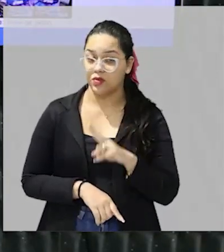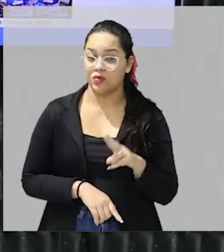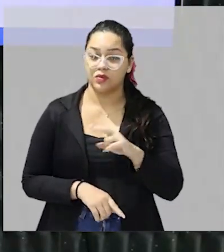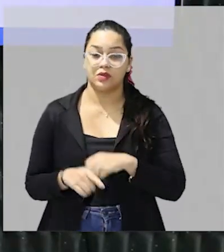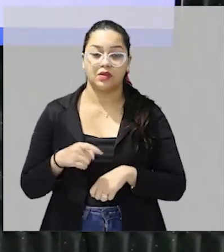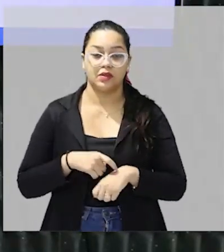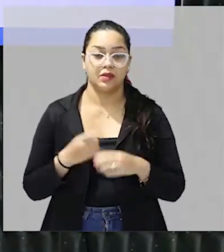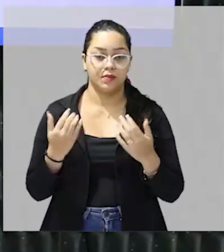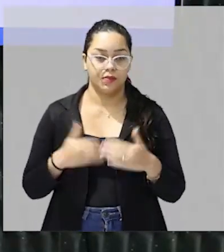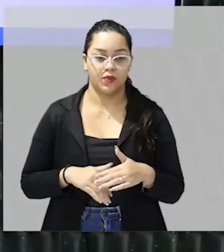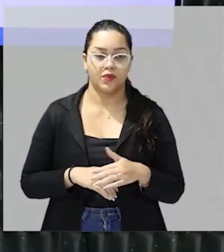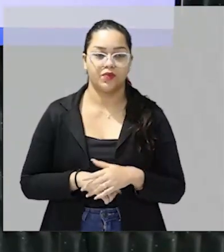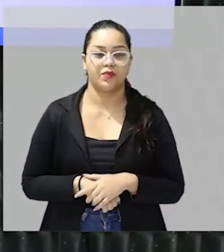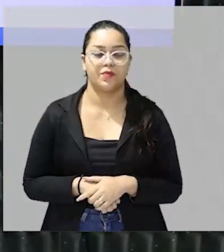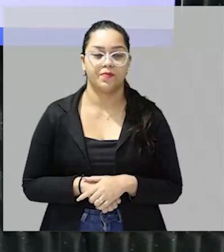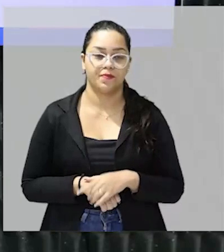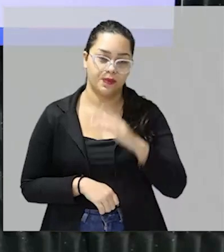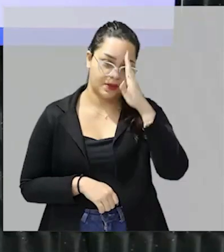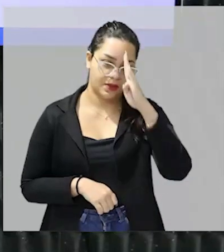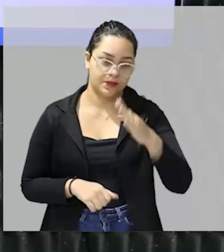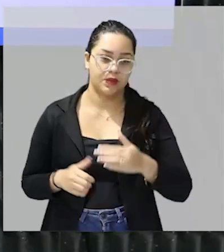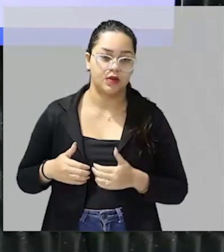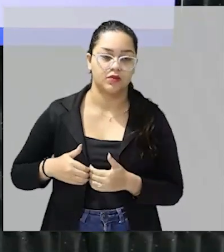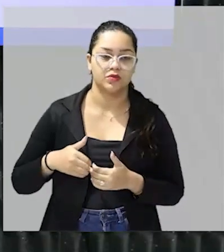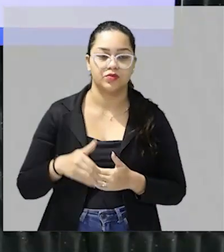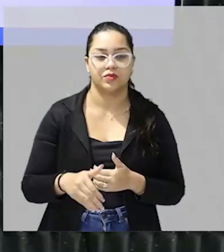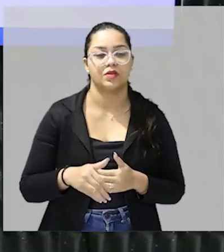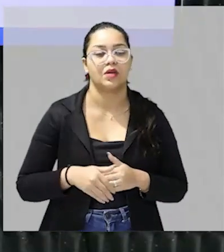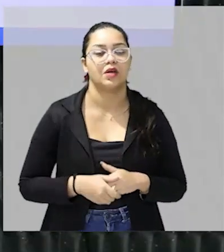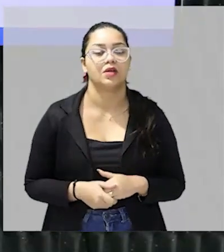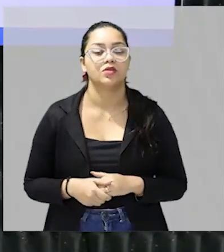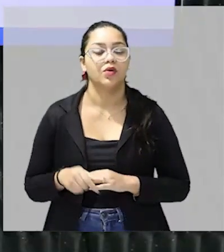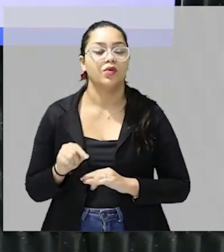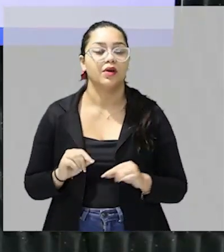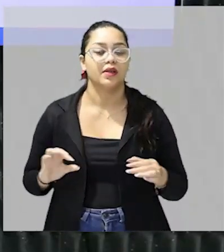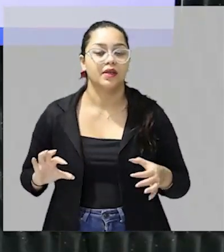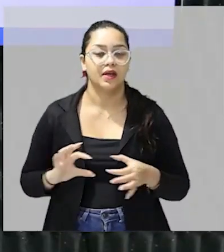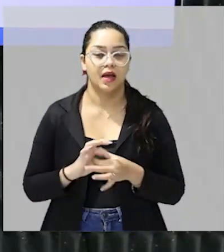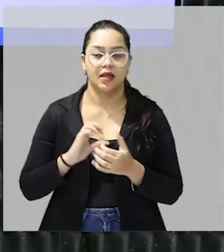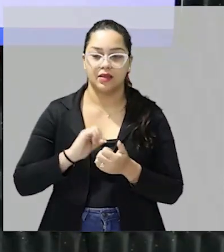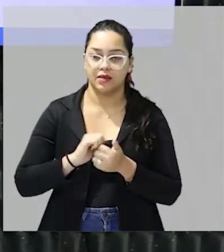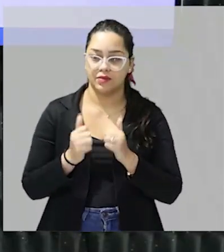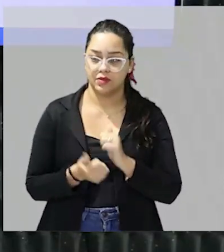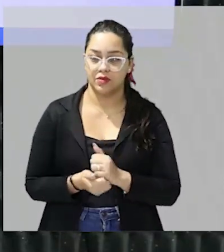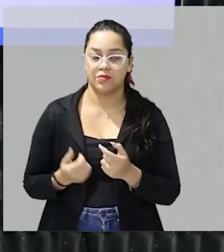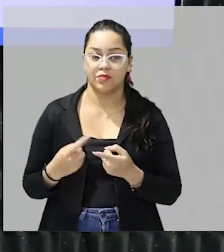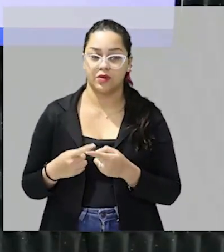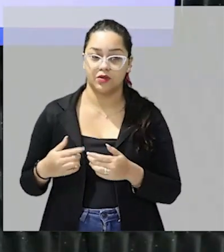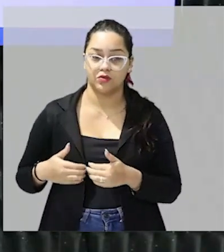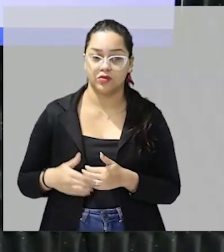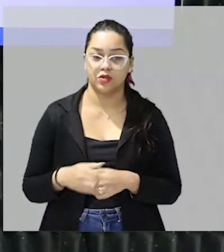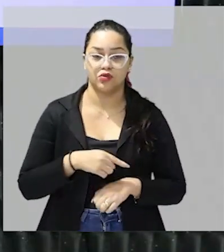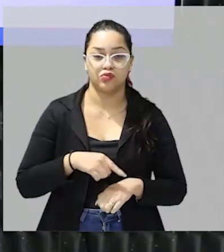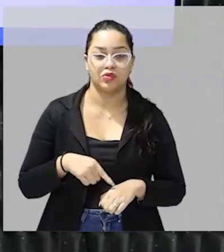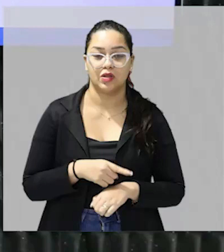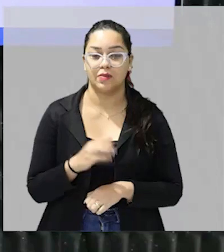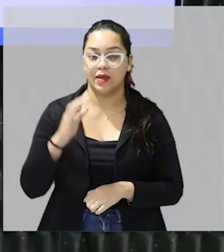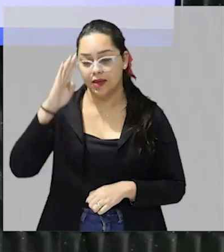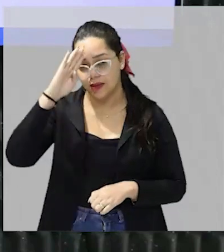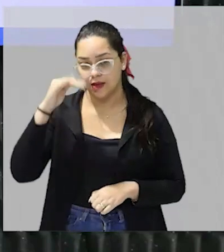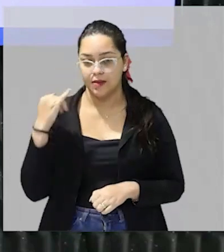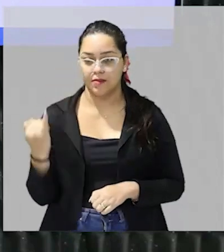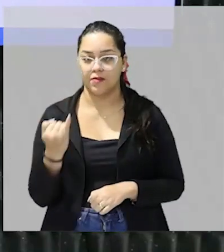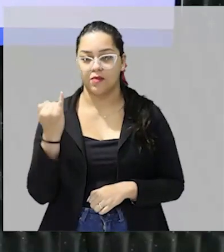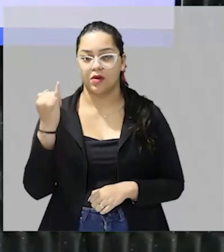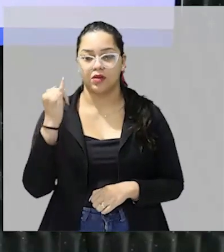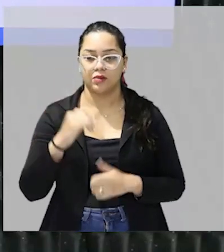sua prova. Princípio da continuidade. Este princípio está intimamente ligado ao da adaptação, pois a continuidade